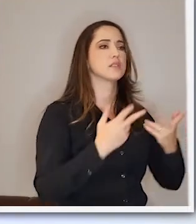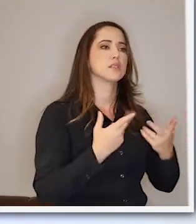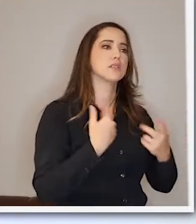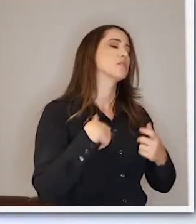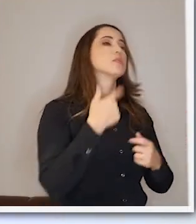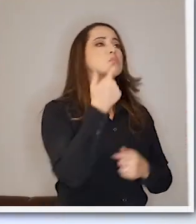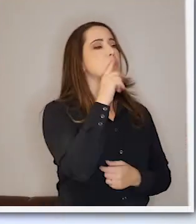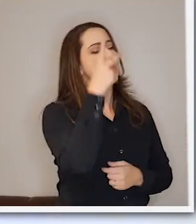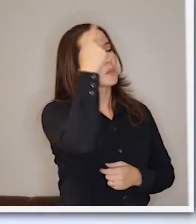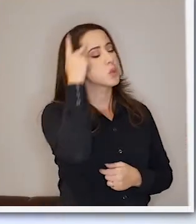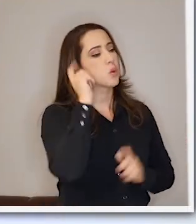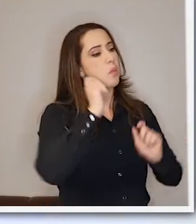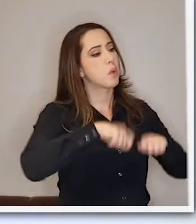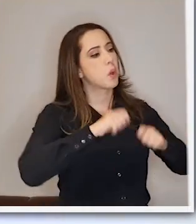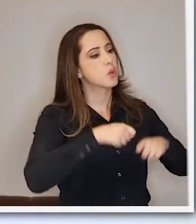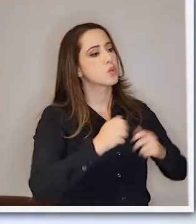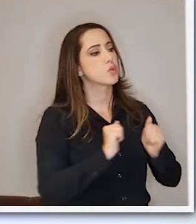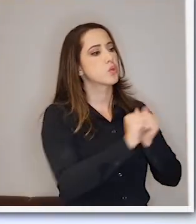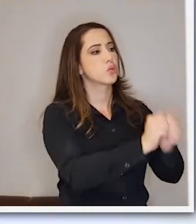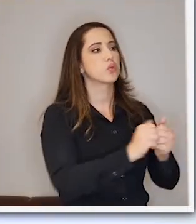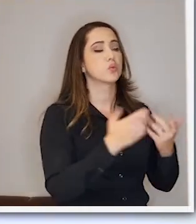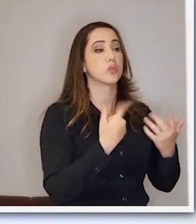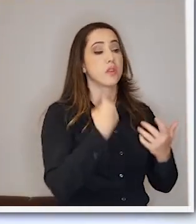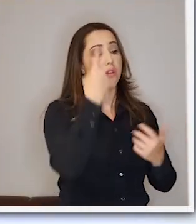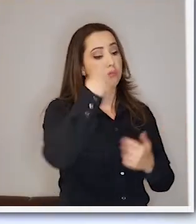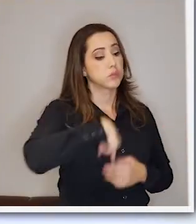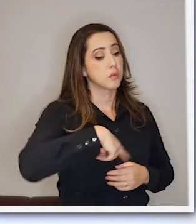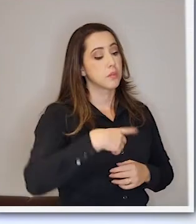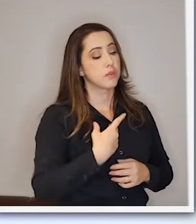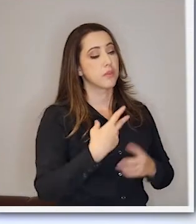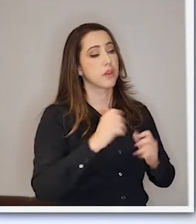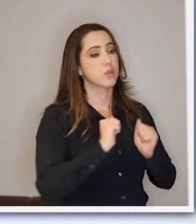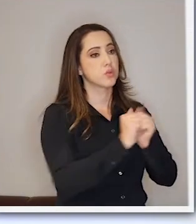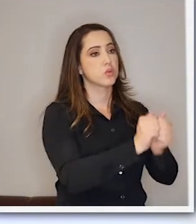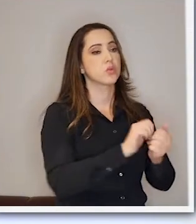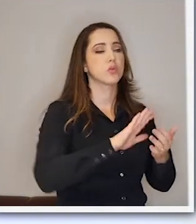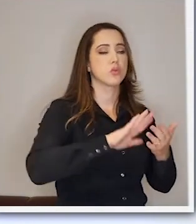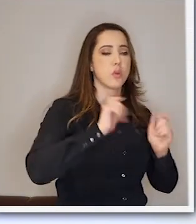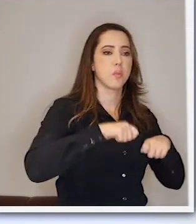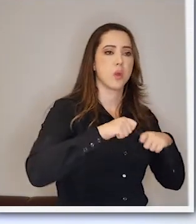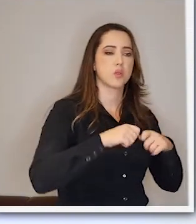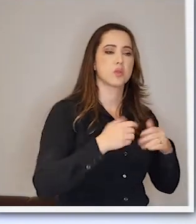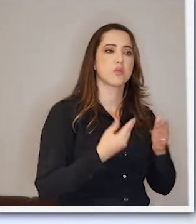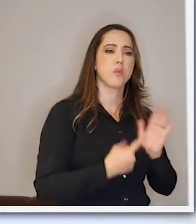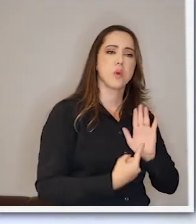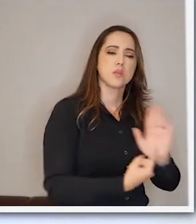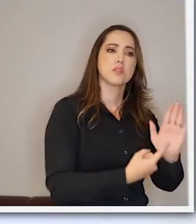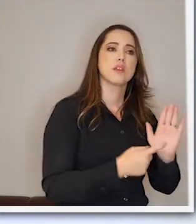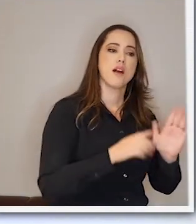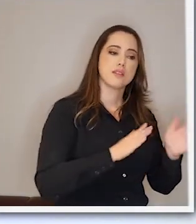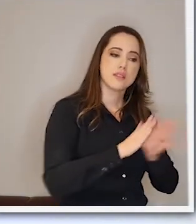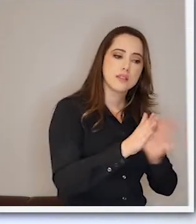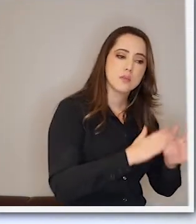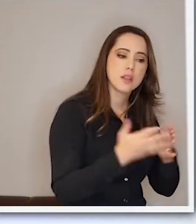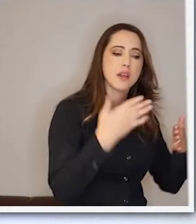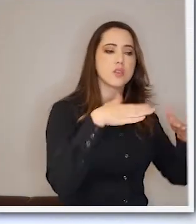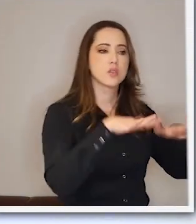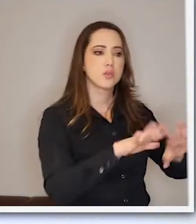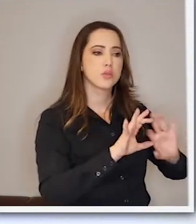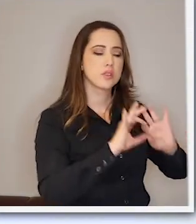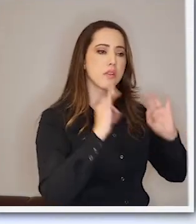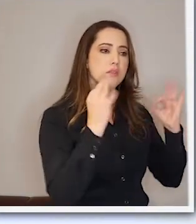uma forte representação possível de se chegar a um Congresso Nacional, carregando justamente as